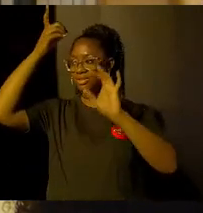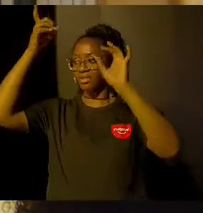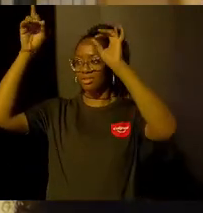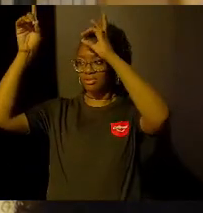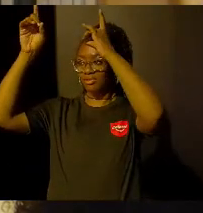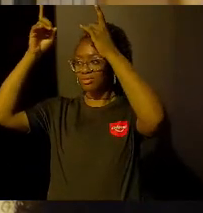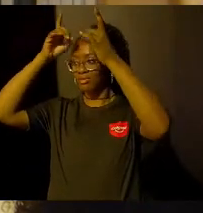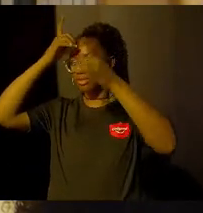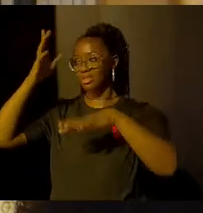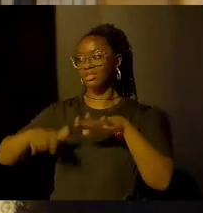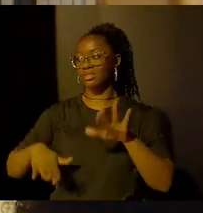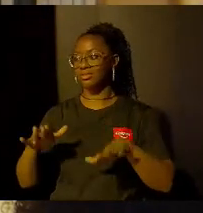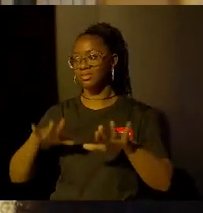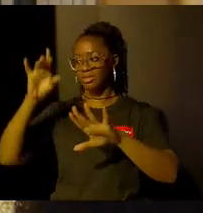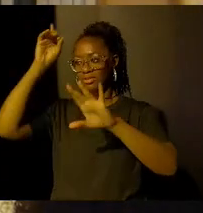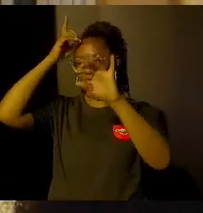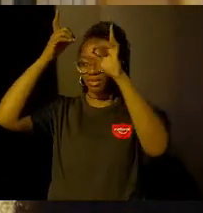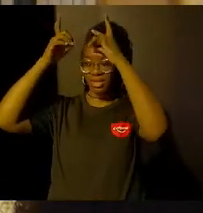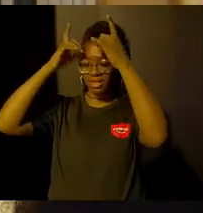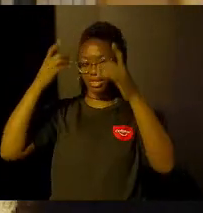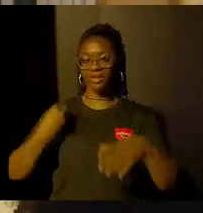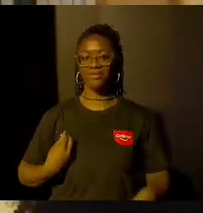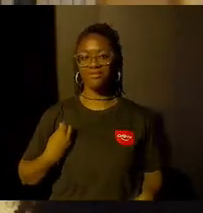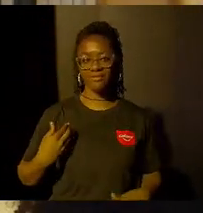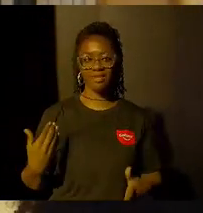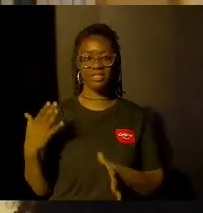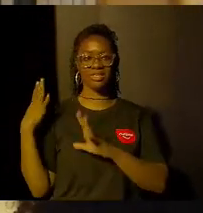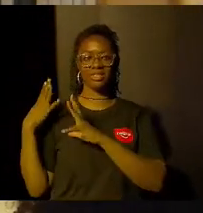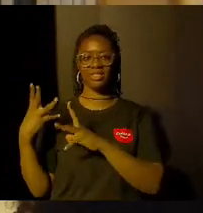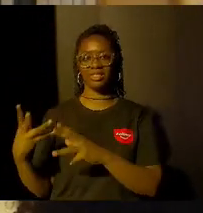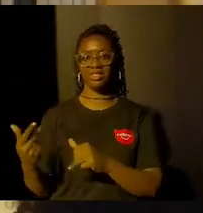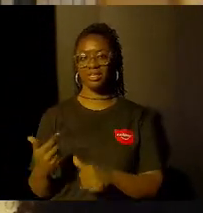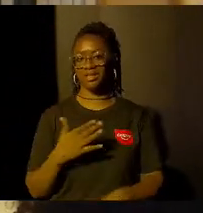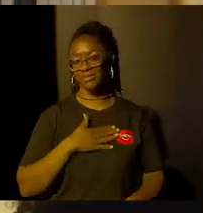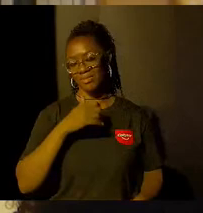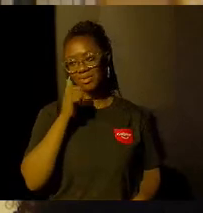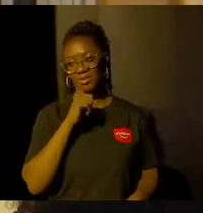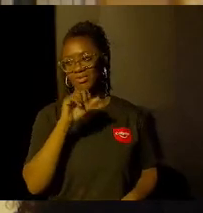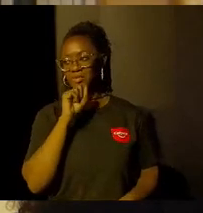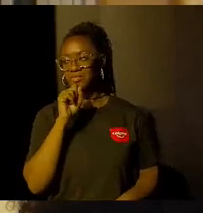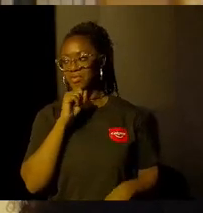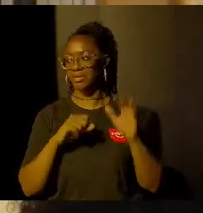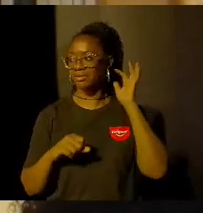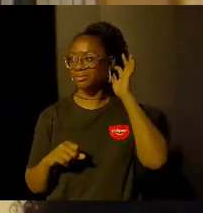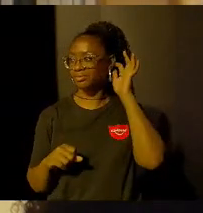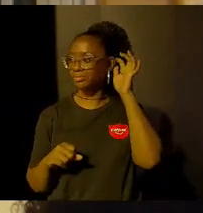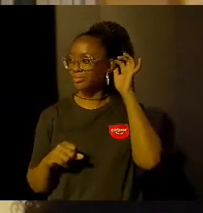talvez eu precise inventar a biografia da minha vó vou usar a fabulação crítica inventar